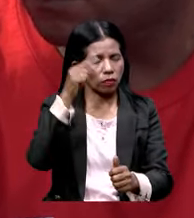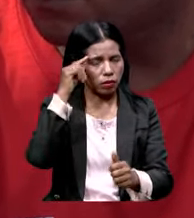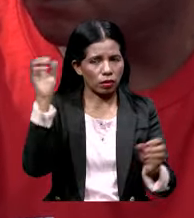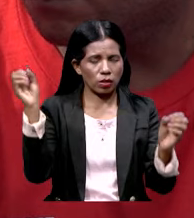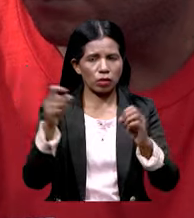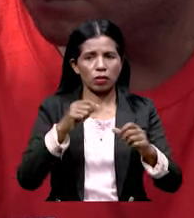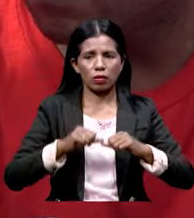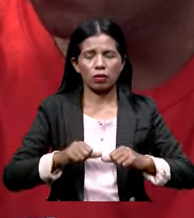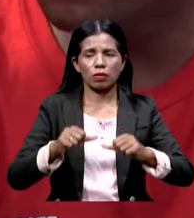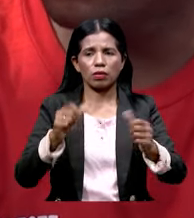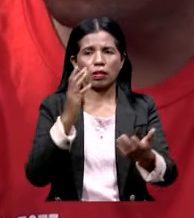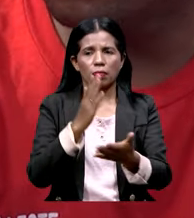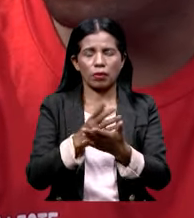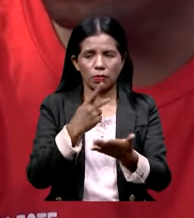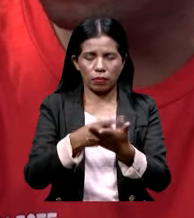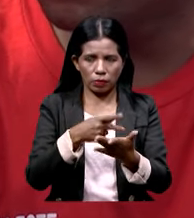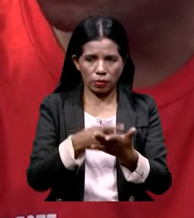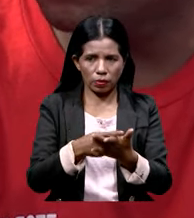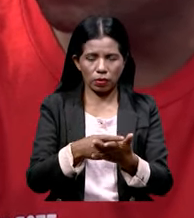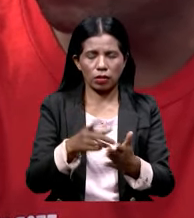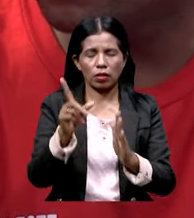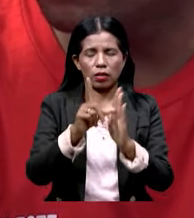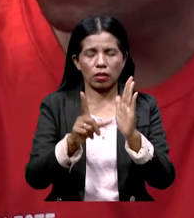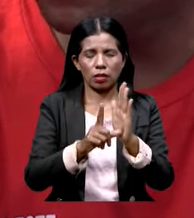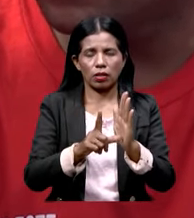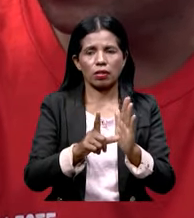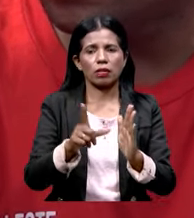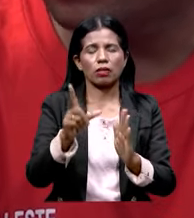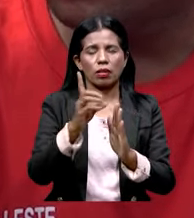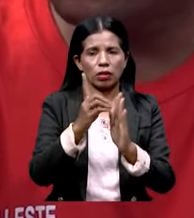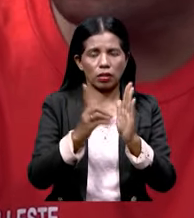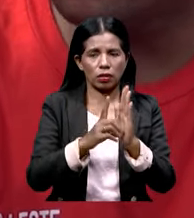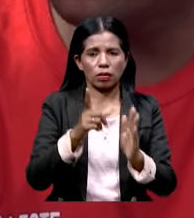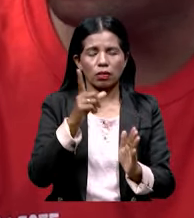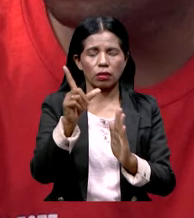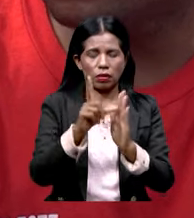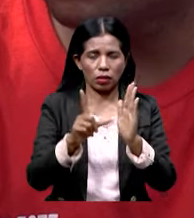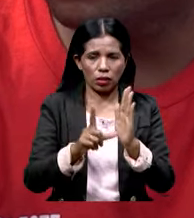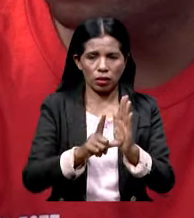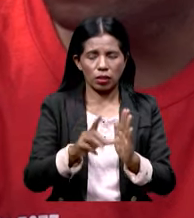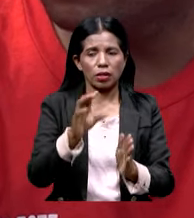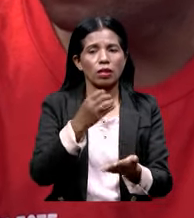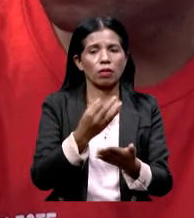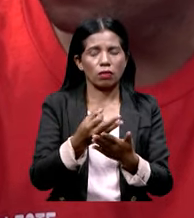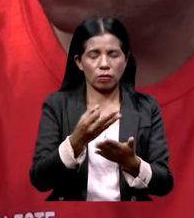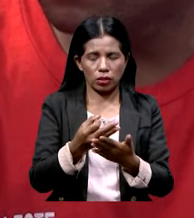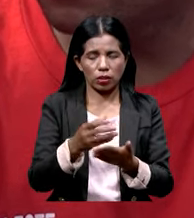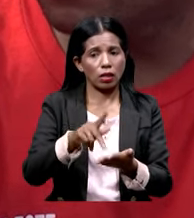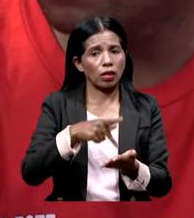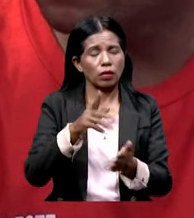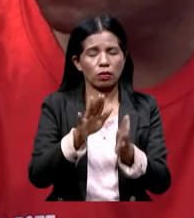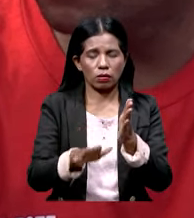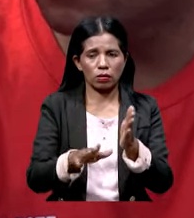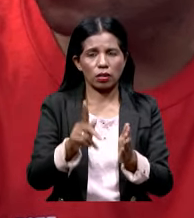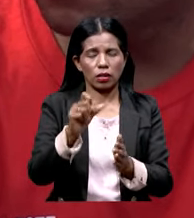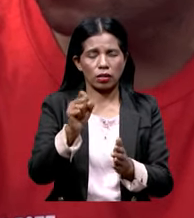tu continua a suspender a proposta de decreto-lei salário mínimo. Castel exige, não sei, exige na fatin, mas não no